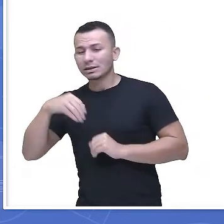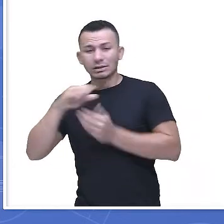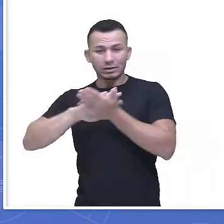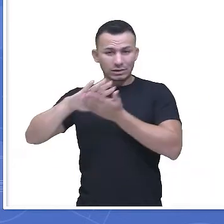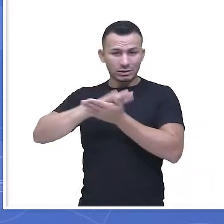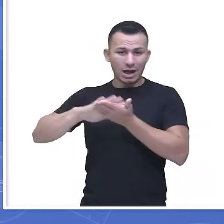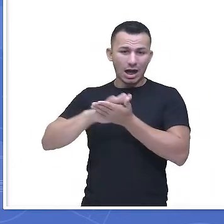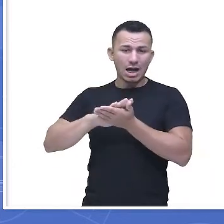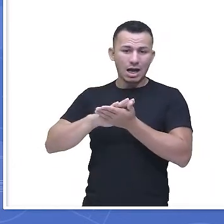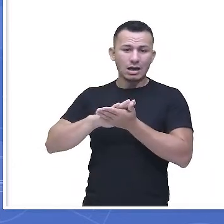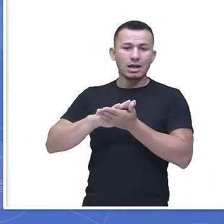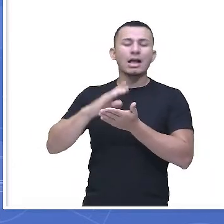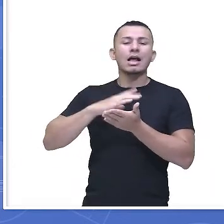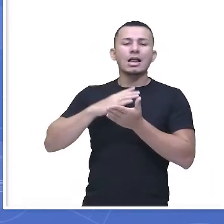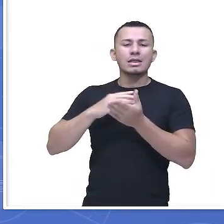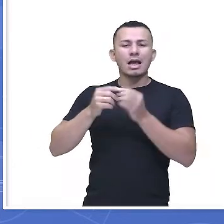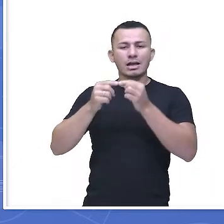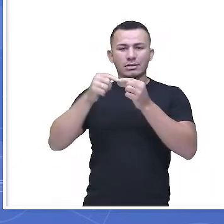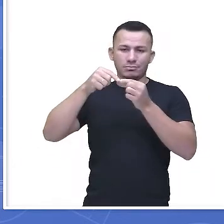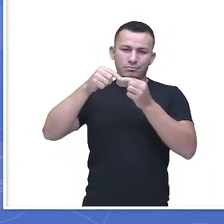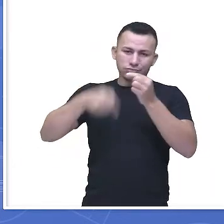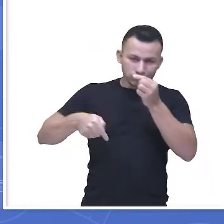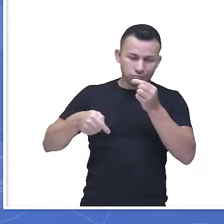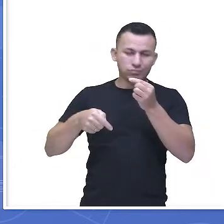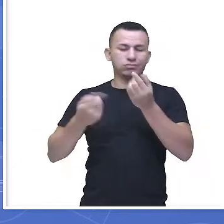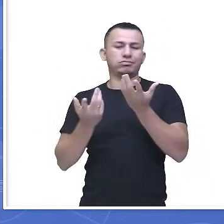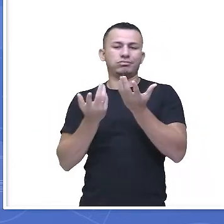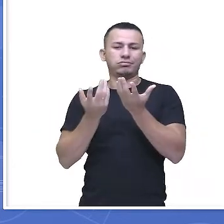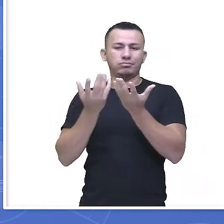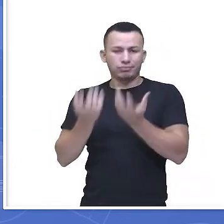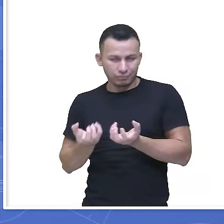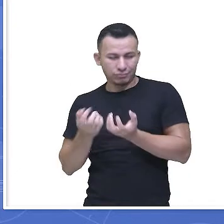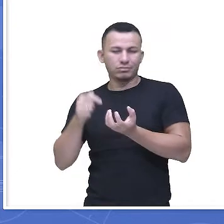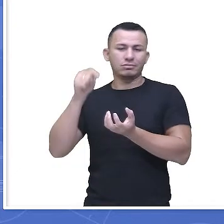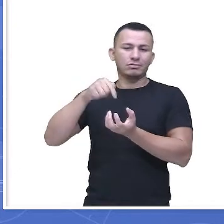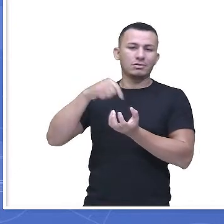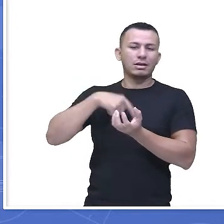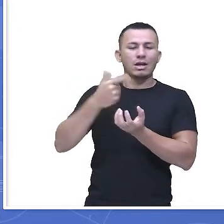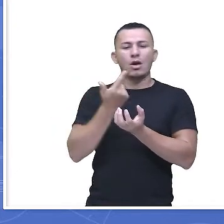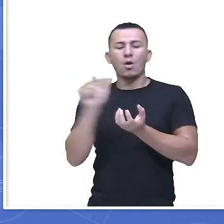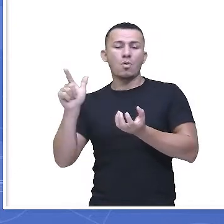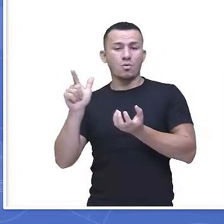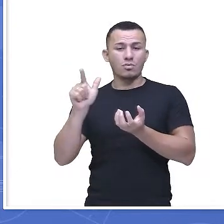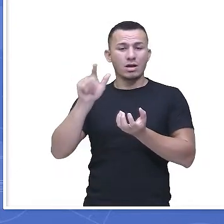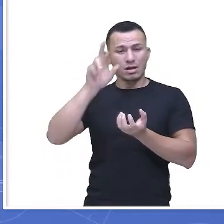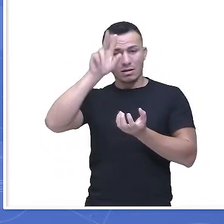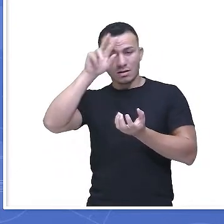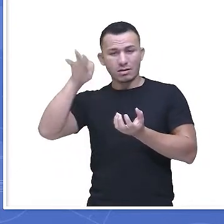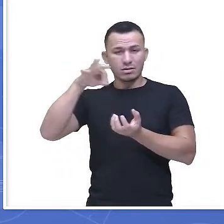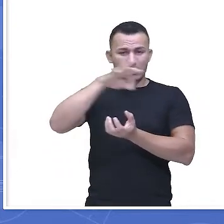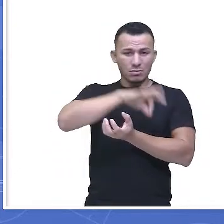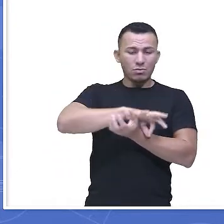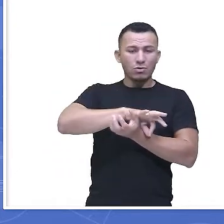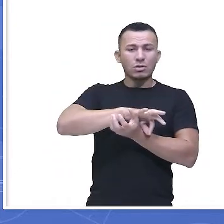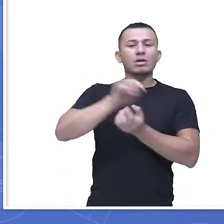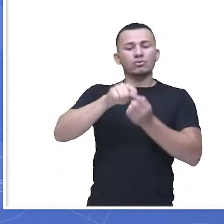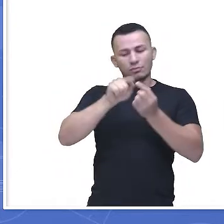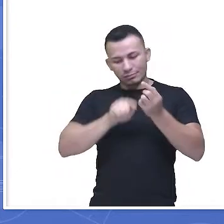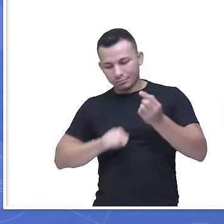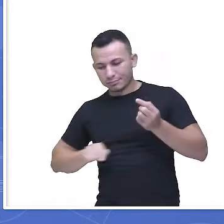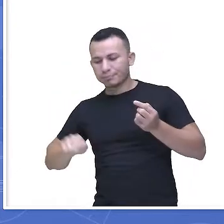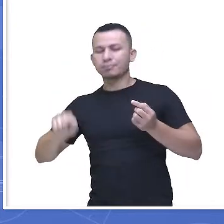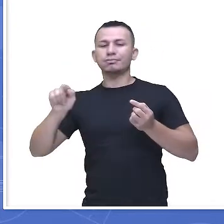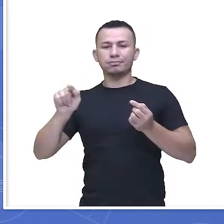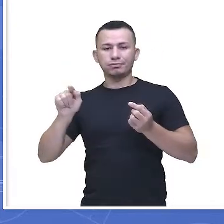ele vai cair, vai ser a cepa e vai formar outra mosca e vai realizar de novo o